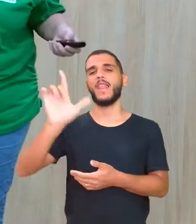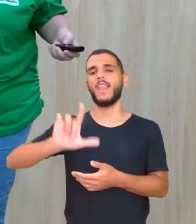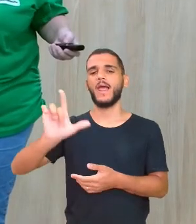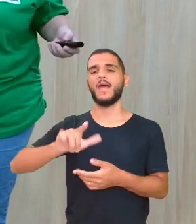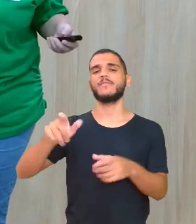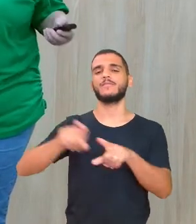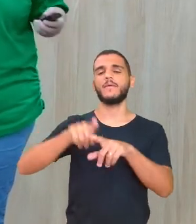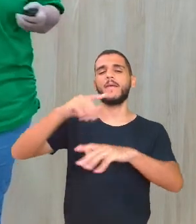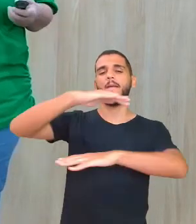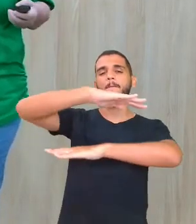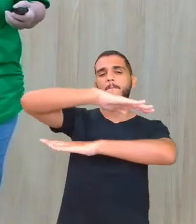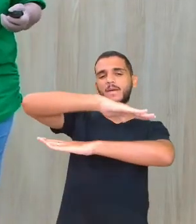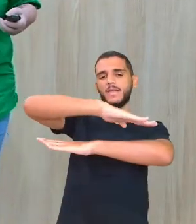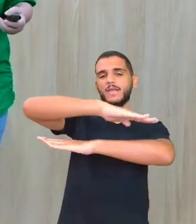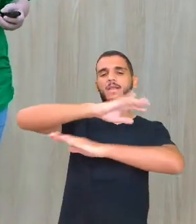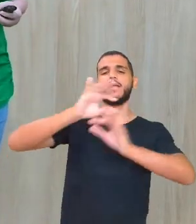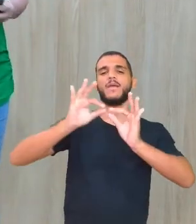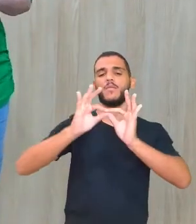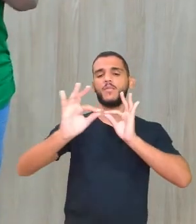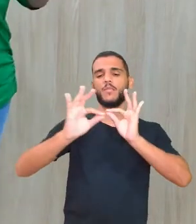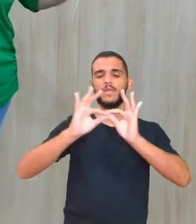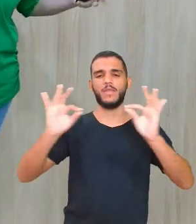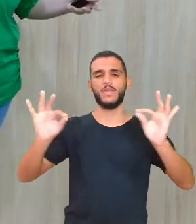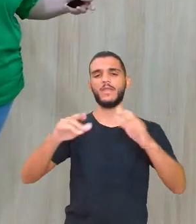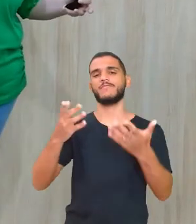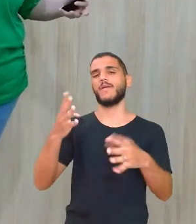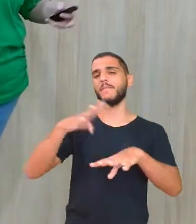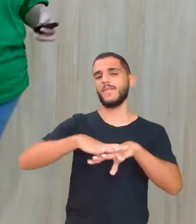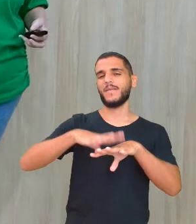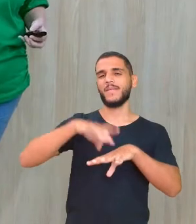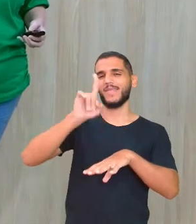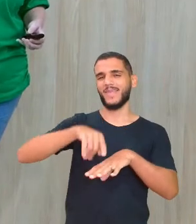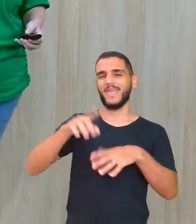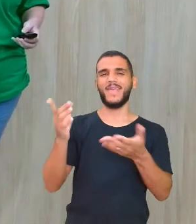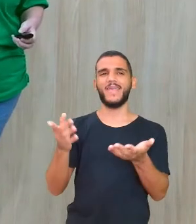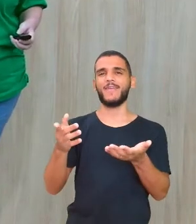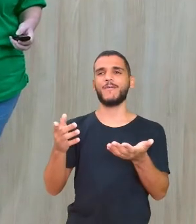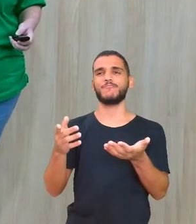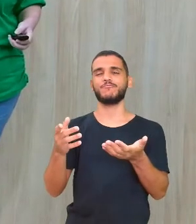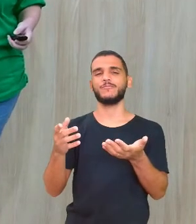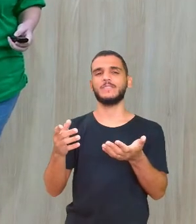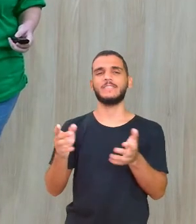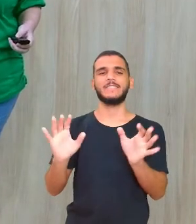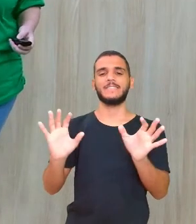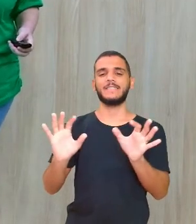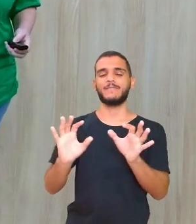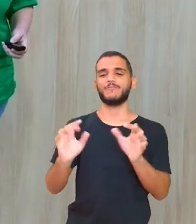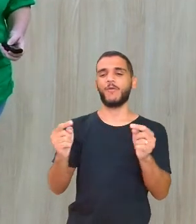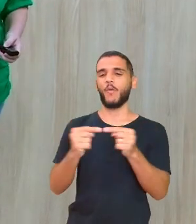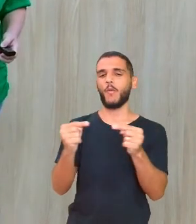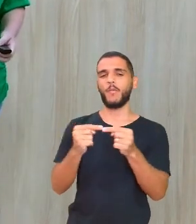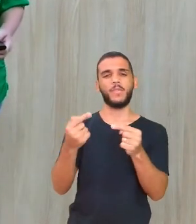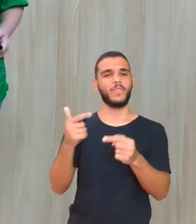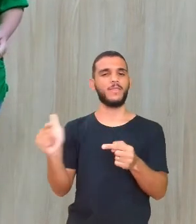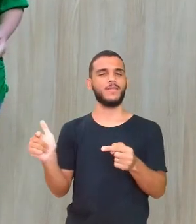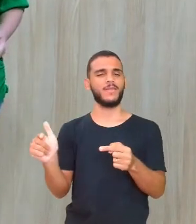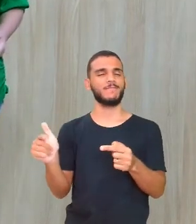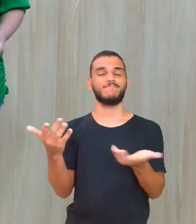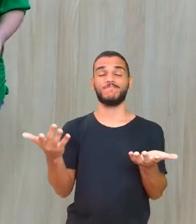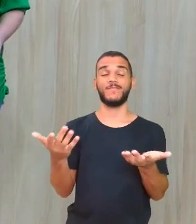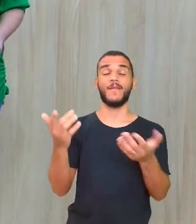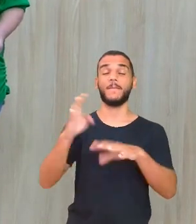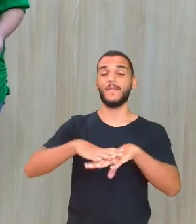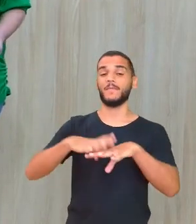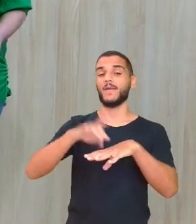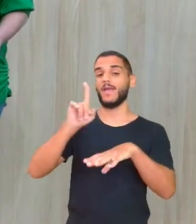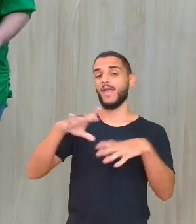medida de ângulo. Então, gente, matemática não é solta, não, tá? Quanto mais vocês perceberem isso, mais fácil